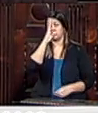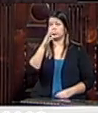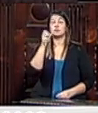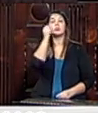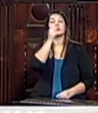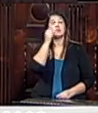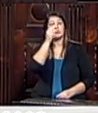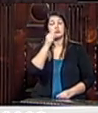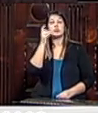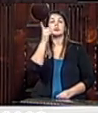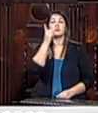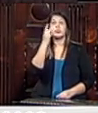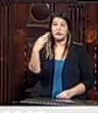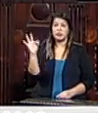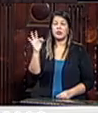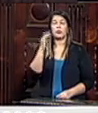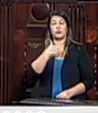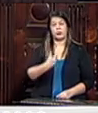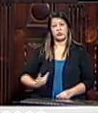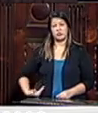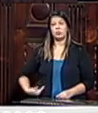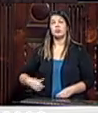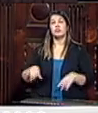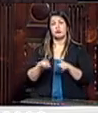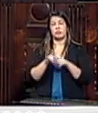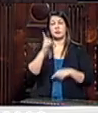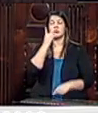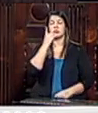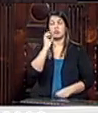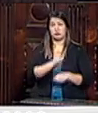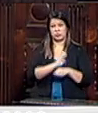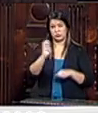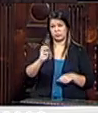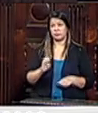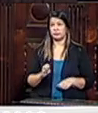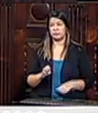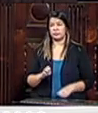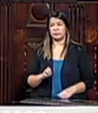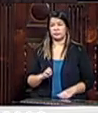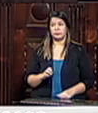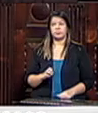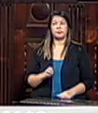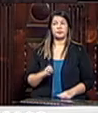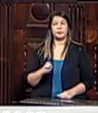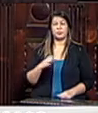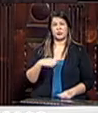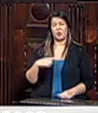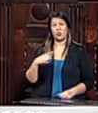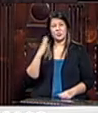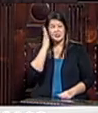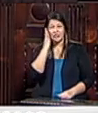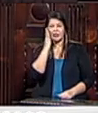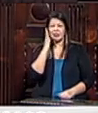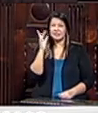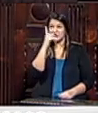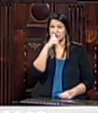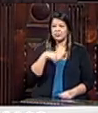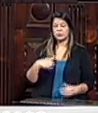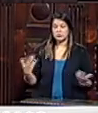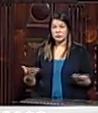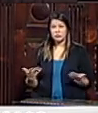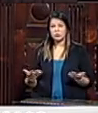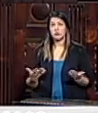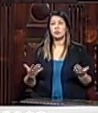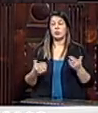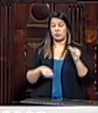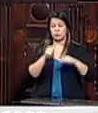deputado federal, governadores de estado e deputados estaduais. Não entendo que não seja adequado mudar essa regra apenas